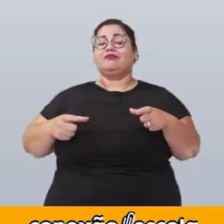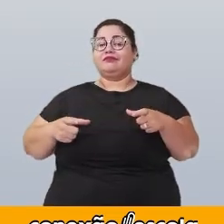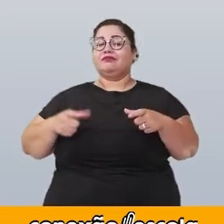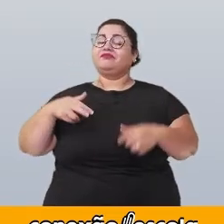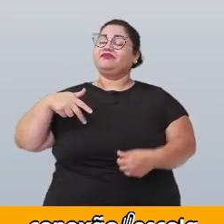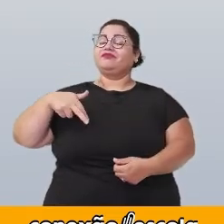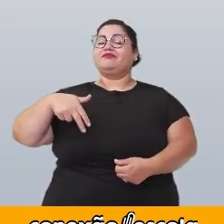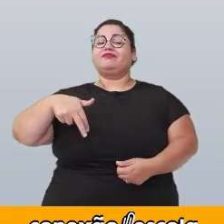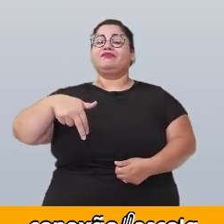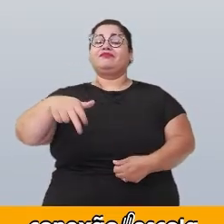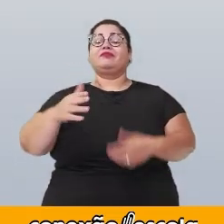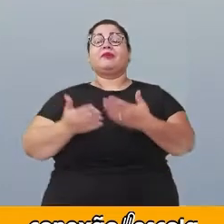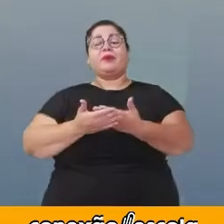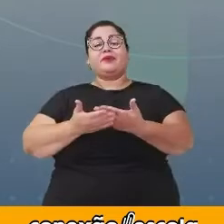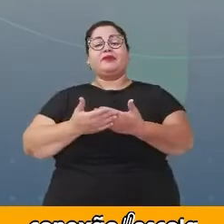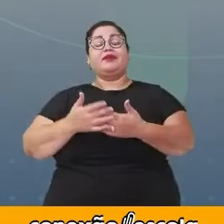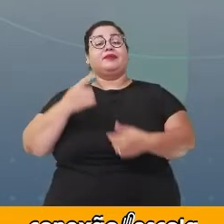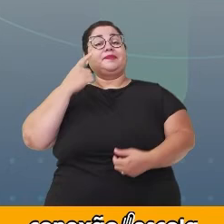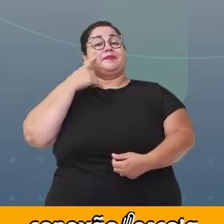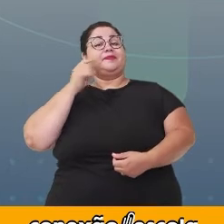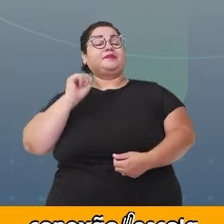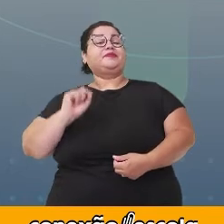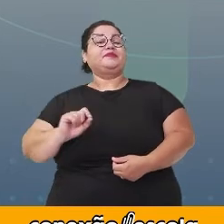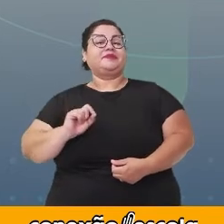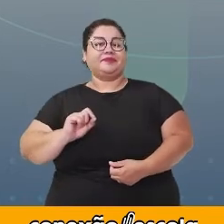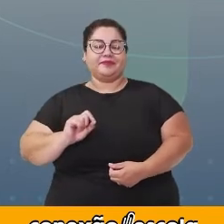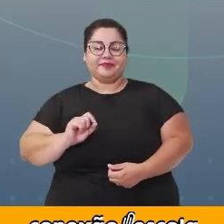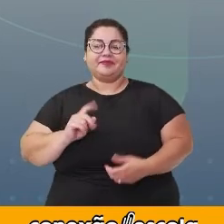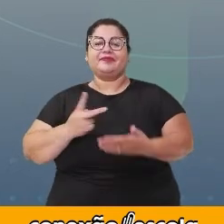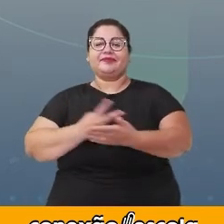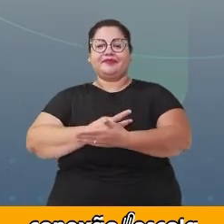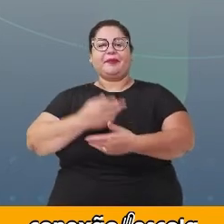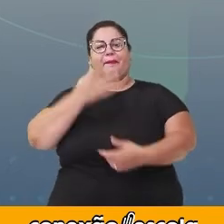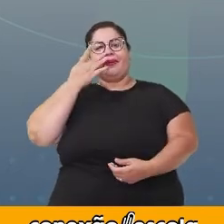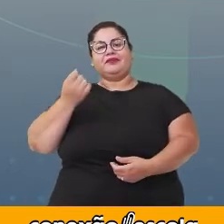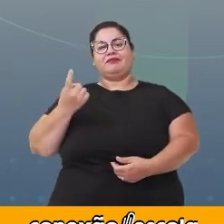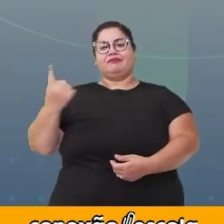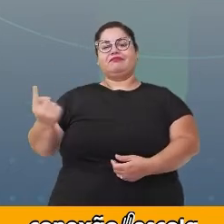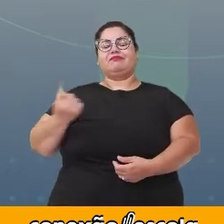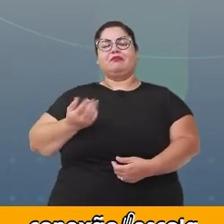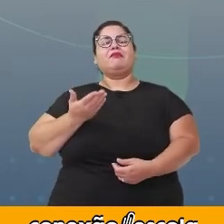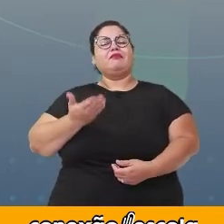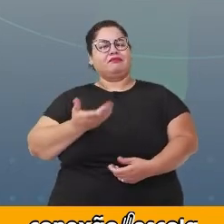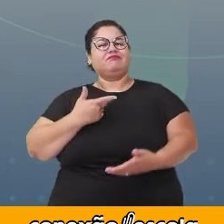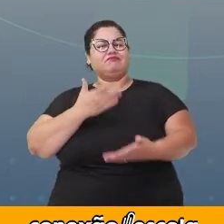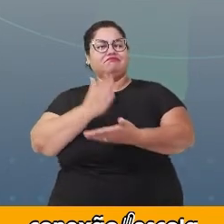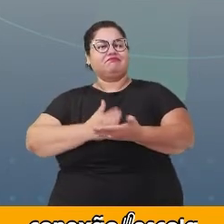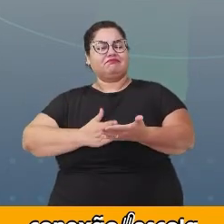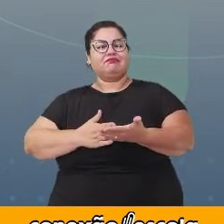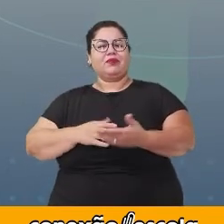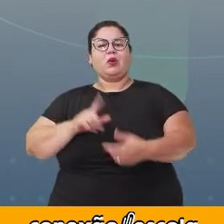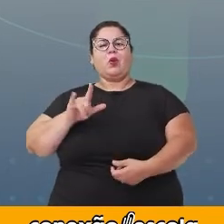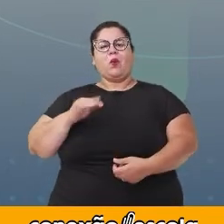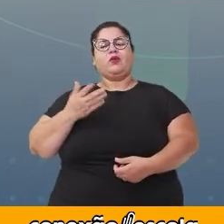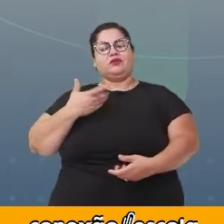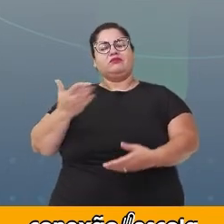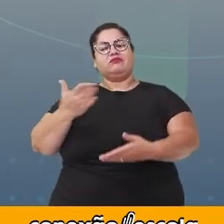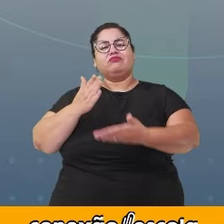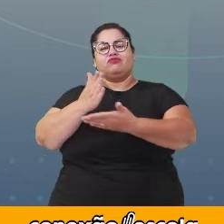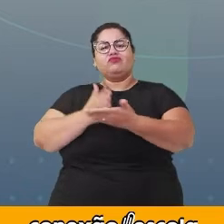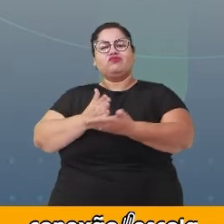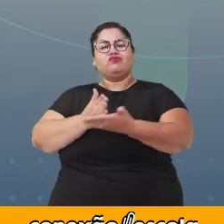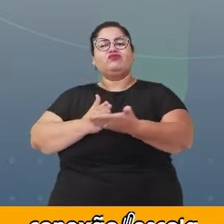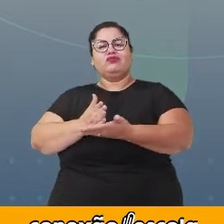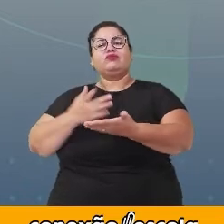ao ir para a escola. E adivinhem só, alguém pediu um pedaço. Lucas, divide sua barra